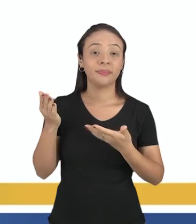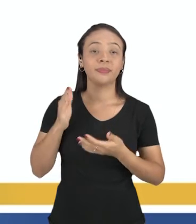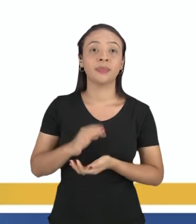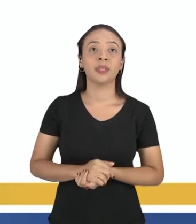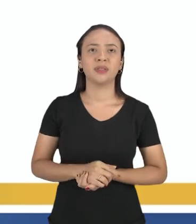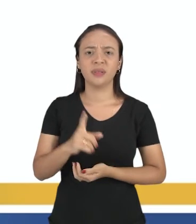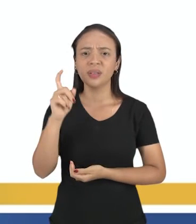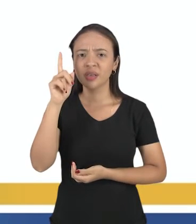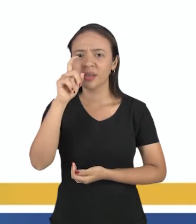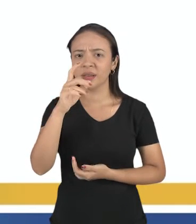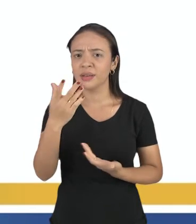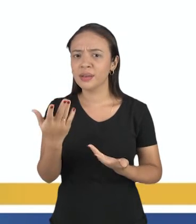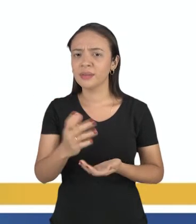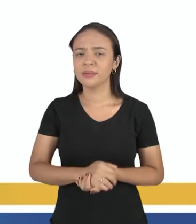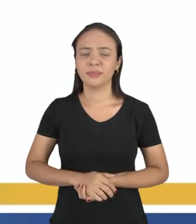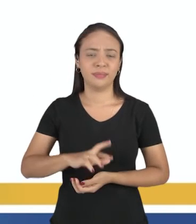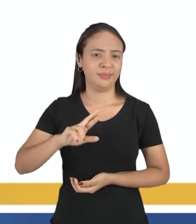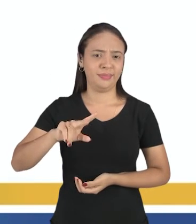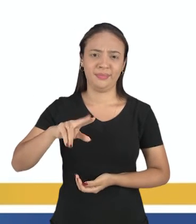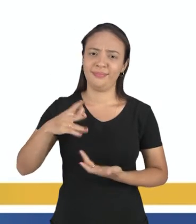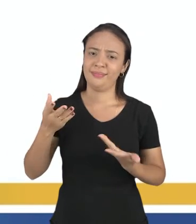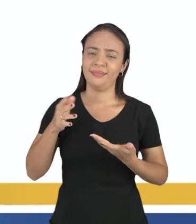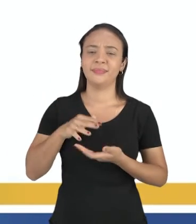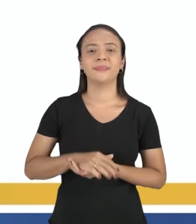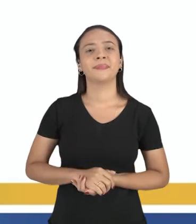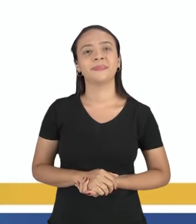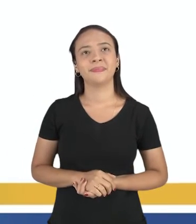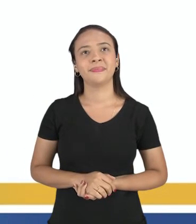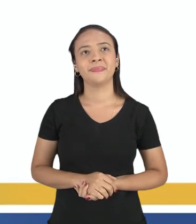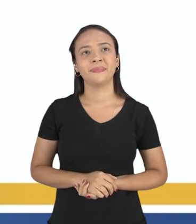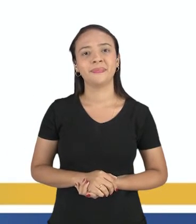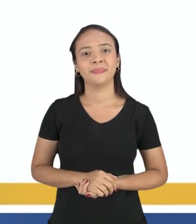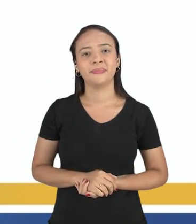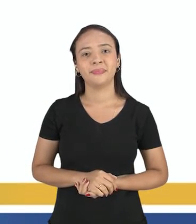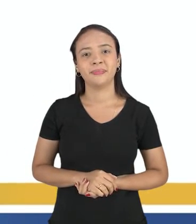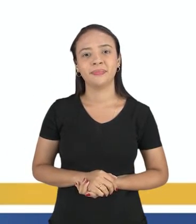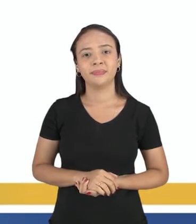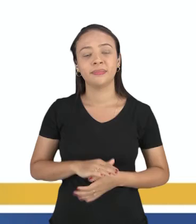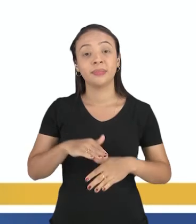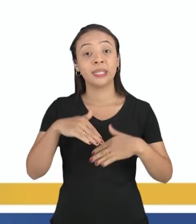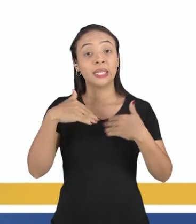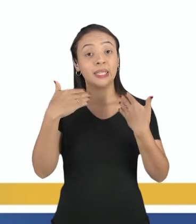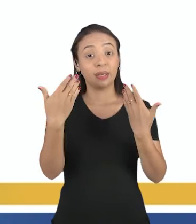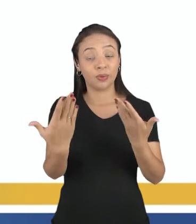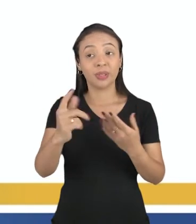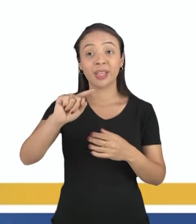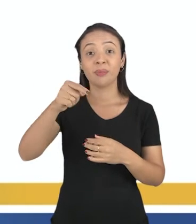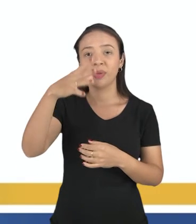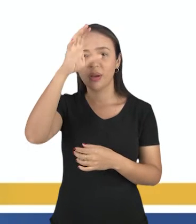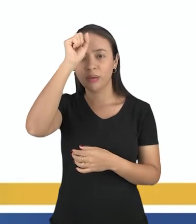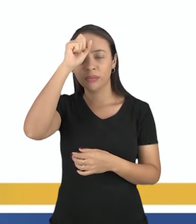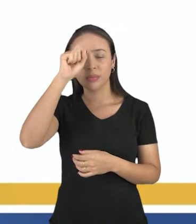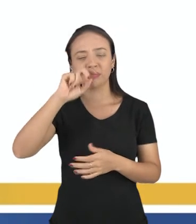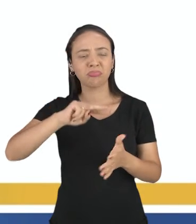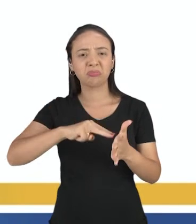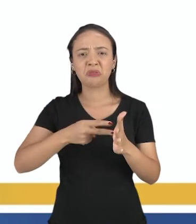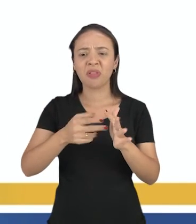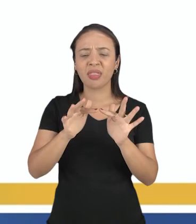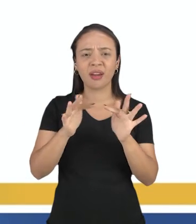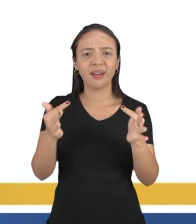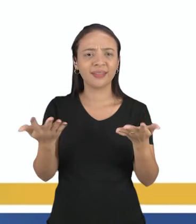pessoal. Difícil? Não, né, gente? Depois que a gente aprende, fica bem simples, né?